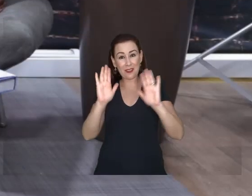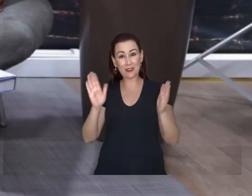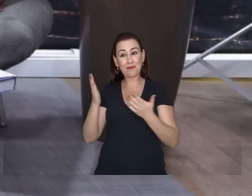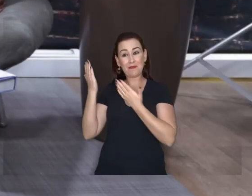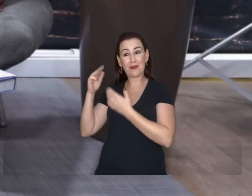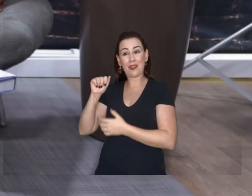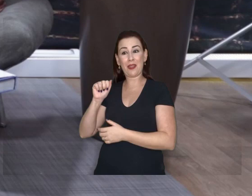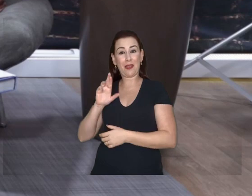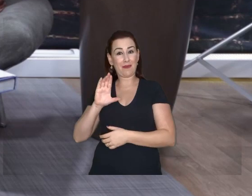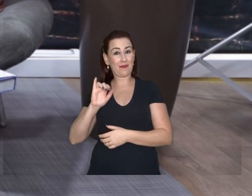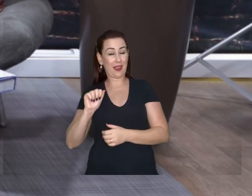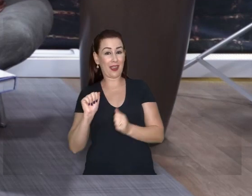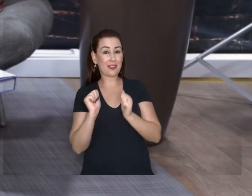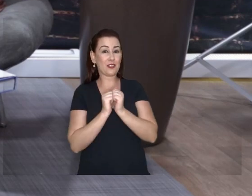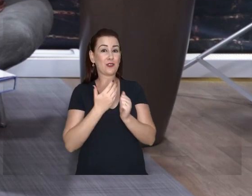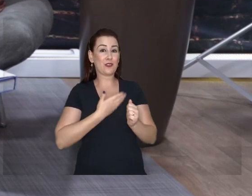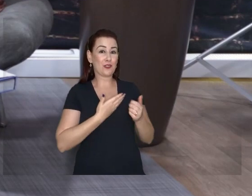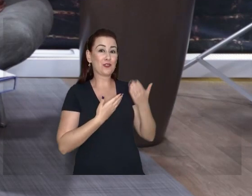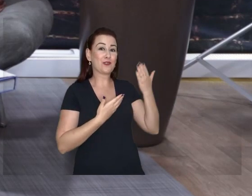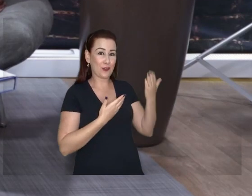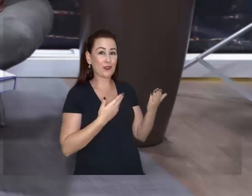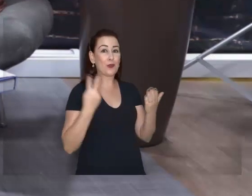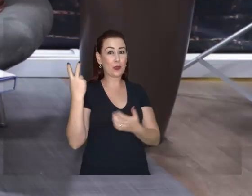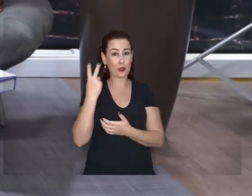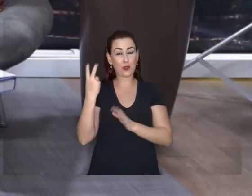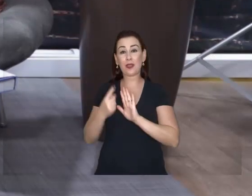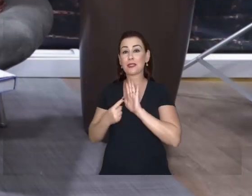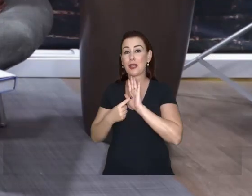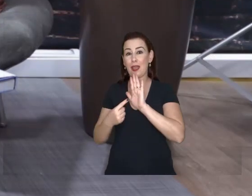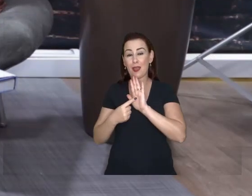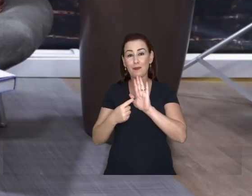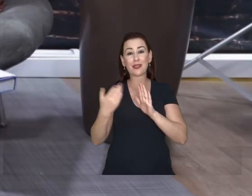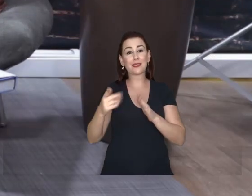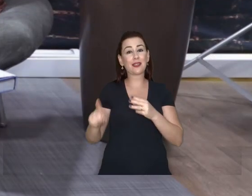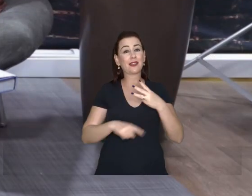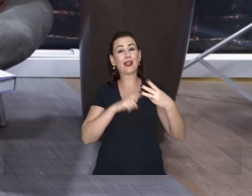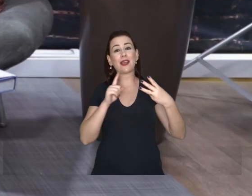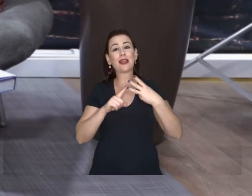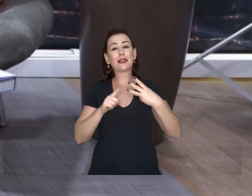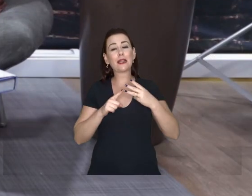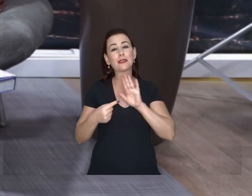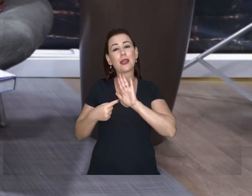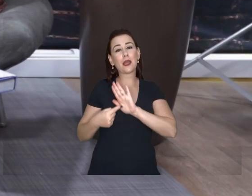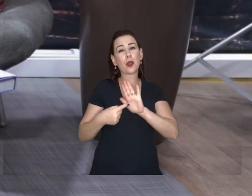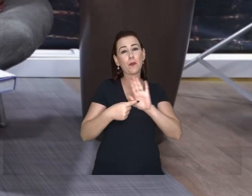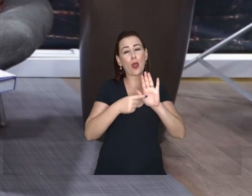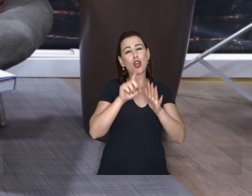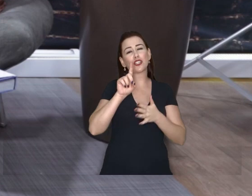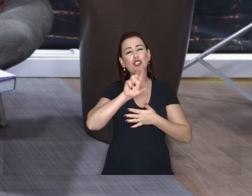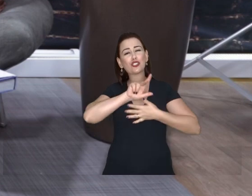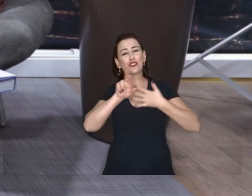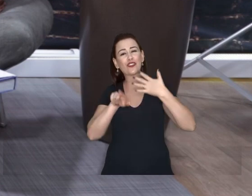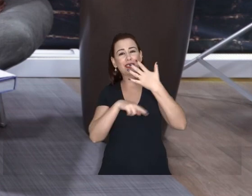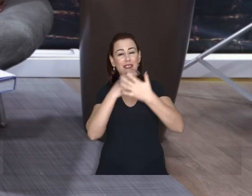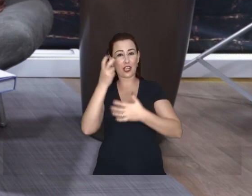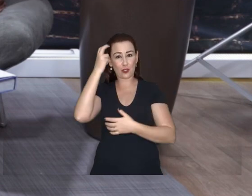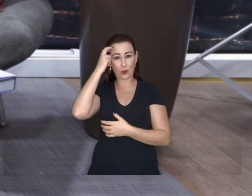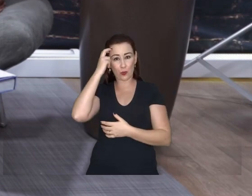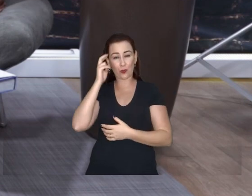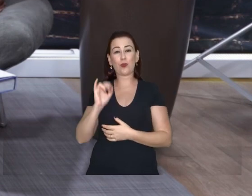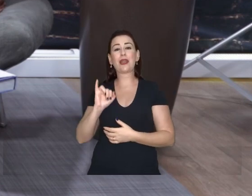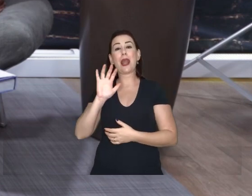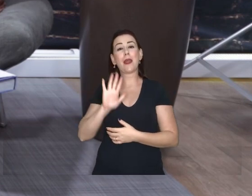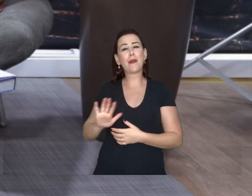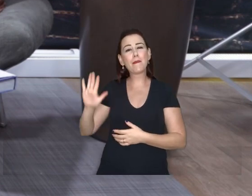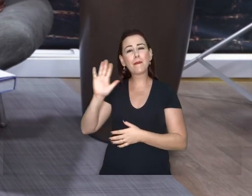eu sou Márcia Porto e estou aqui com meu amigo Gugu para apresentar a terceira edição da Mostra da Diversidade Cultural, Imagens